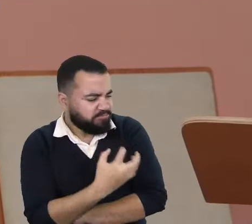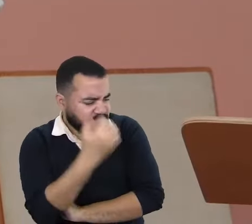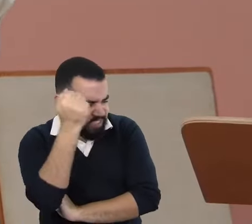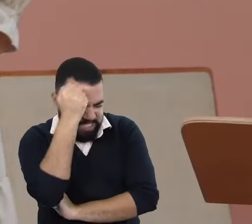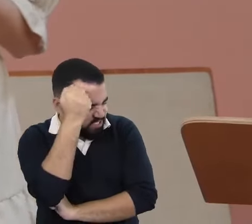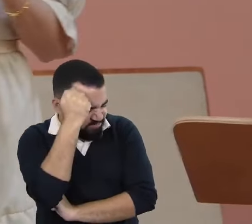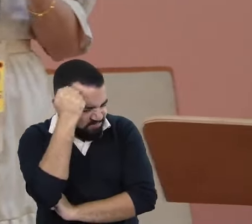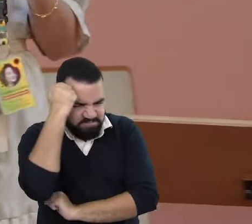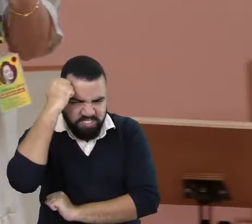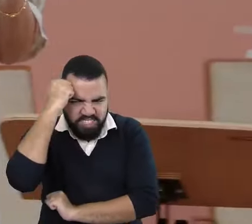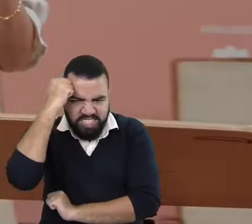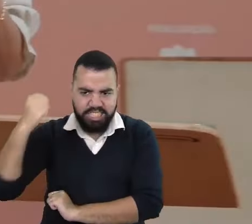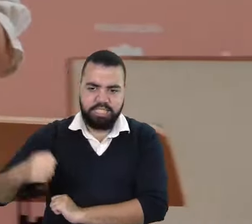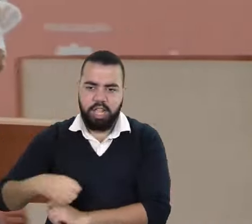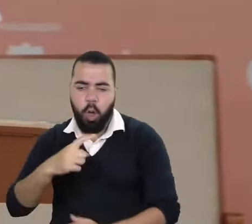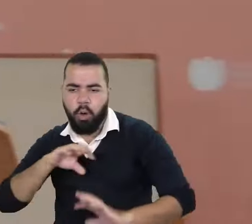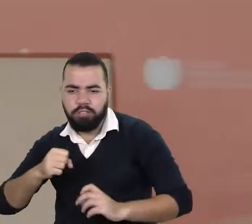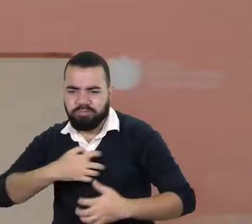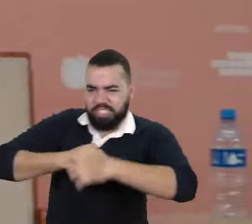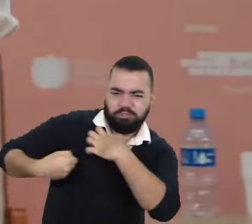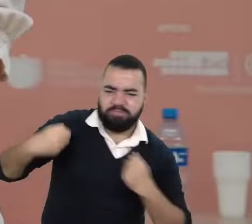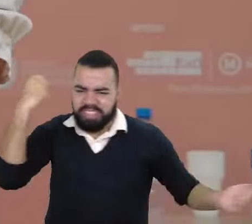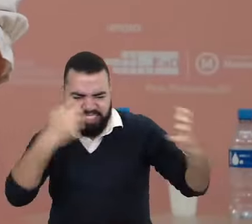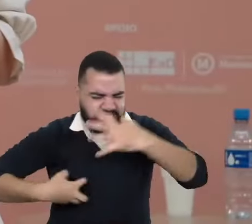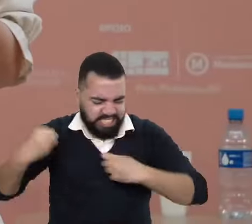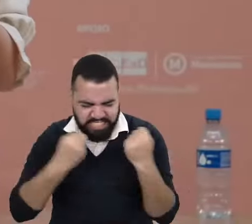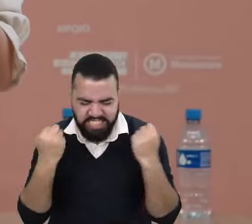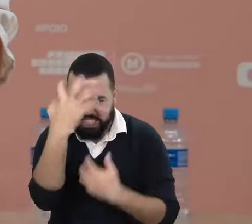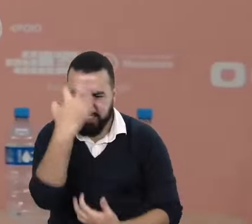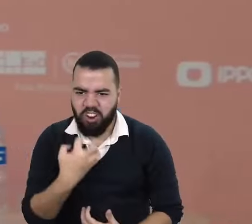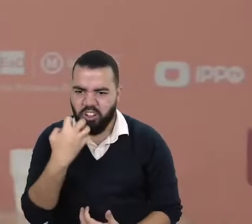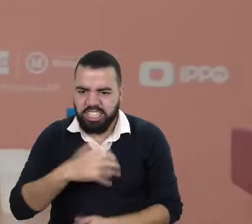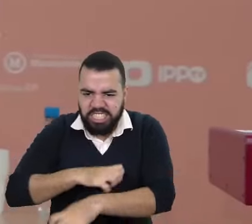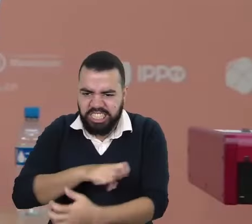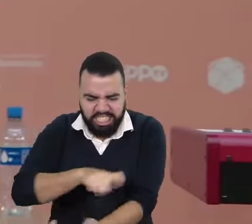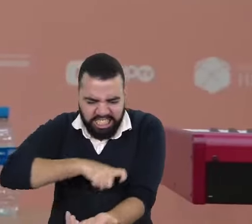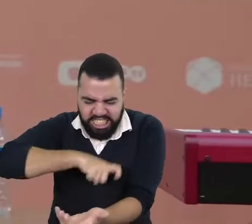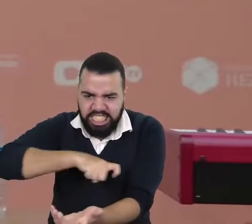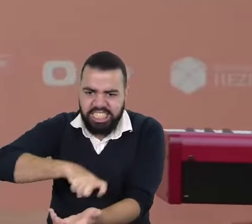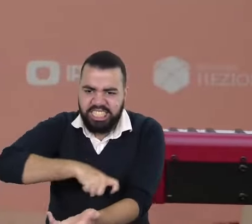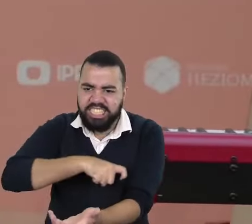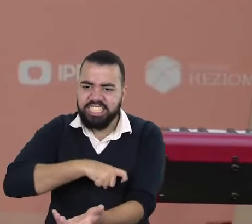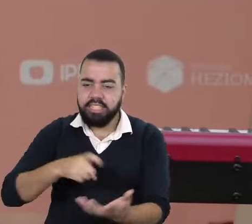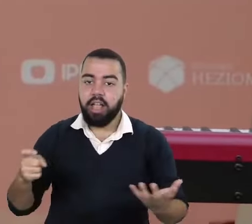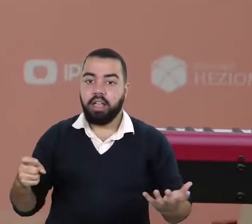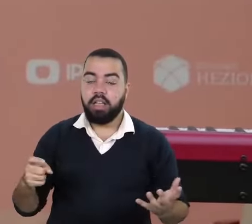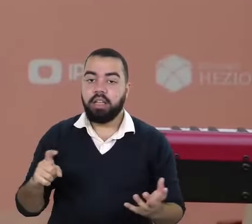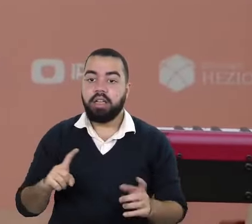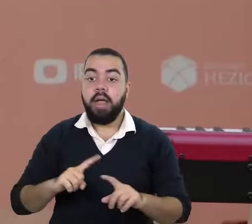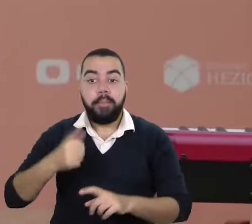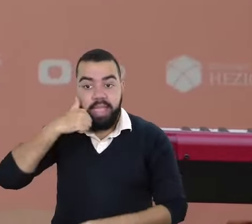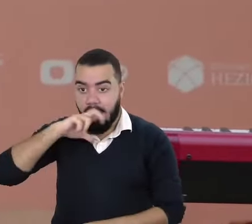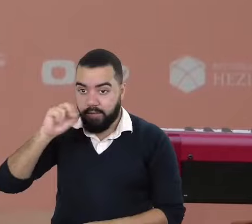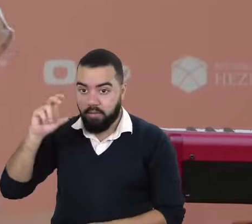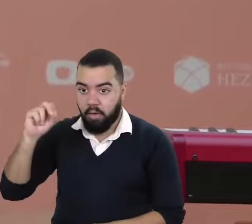parede, e eu tirava toda a minha roupa, porque tudo me irritava no nível. Eu lembro da minha